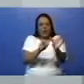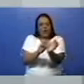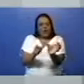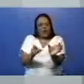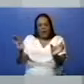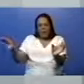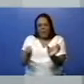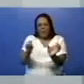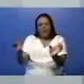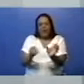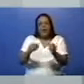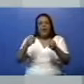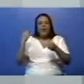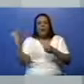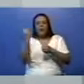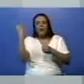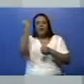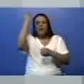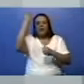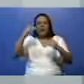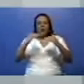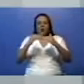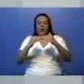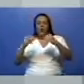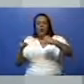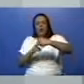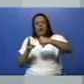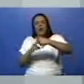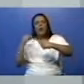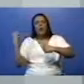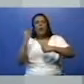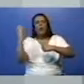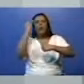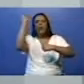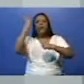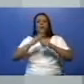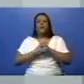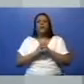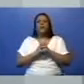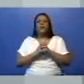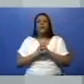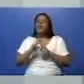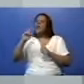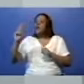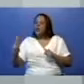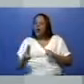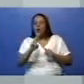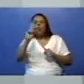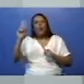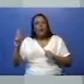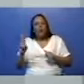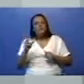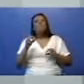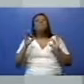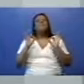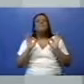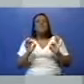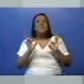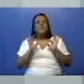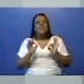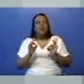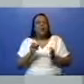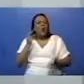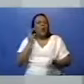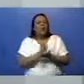concordância verbal. Mas eu uso esse negócio aí de concordância verbal? Com certeza. Todas as vezes que você fala